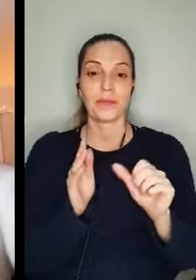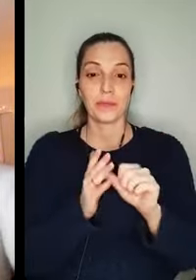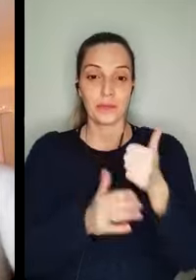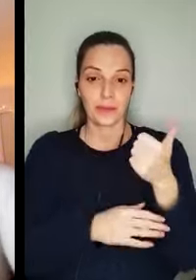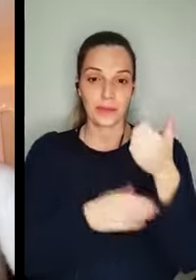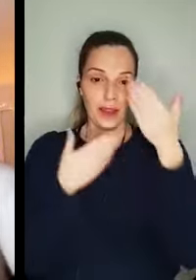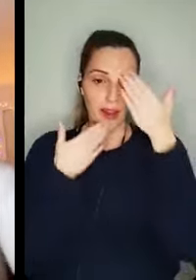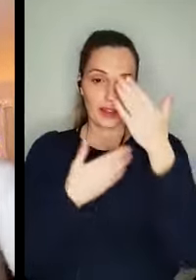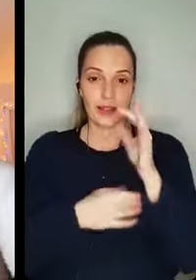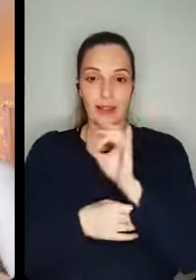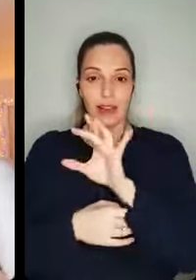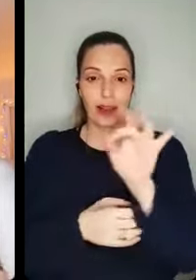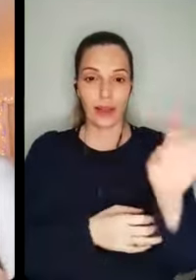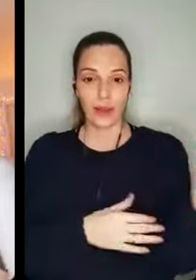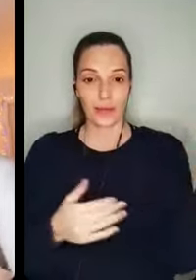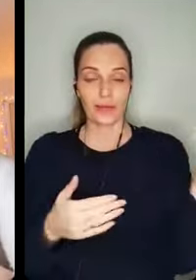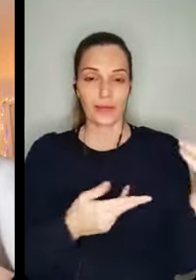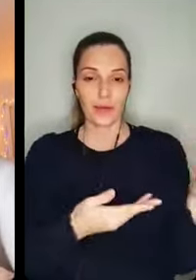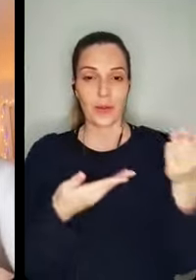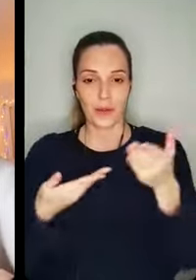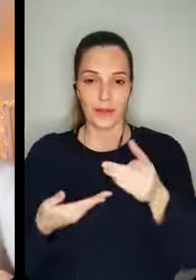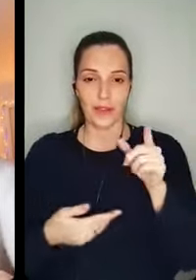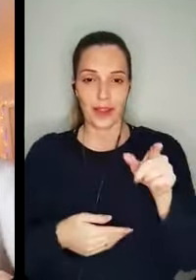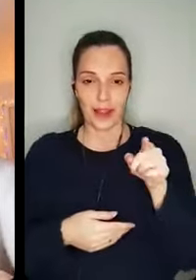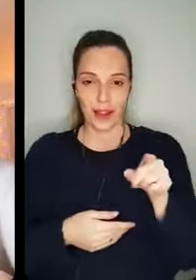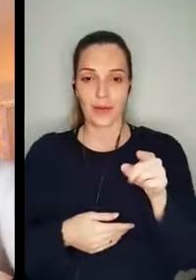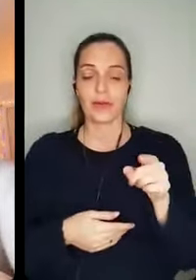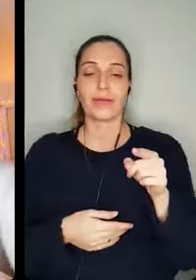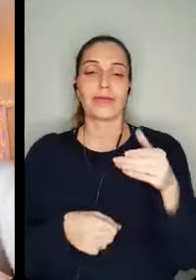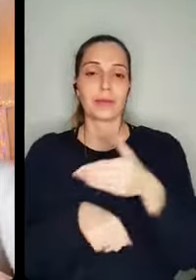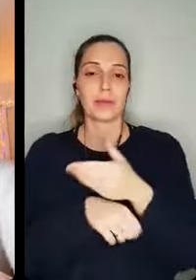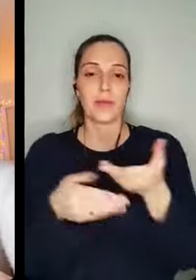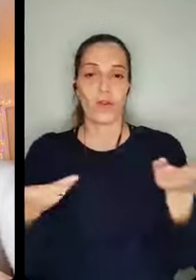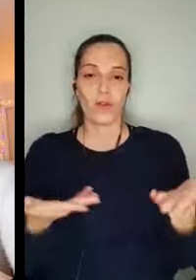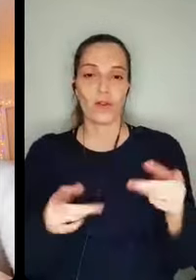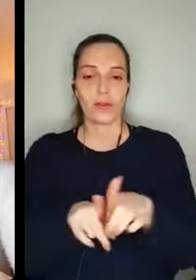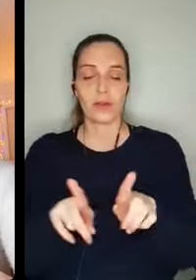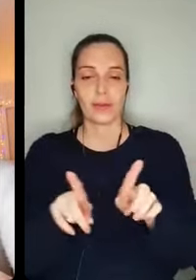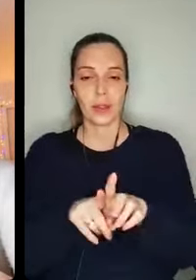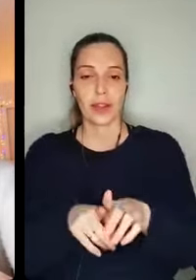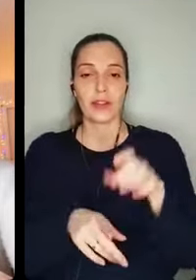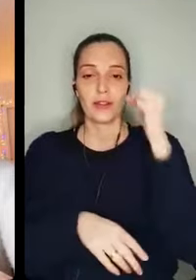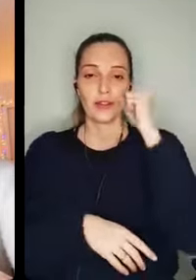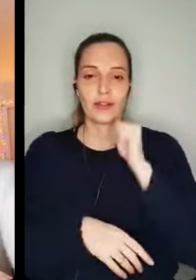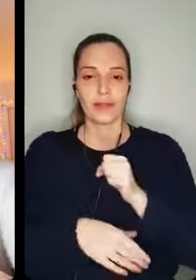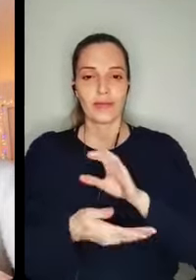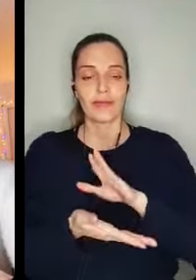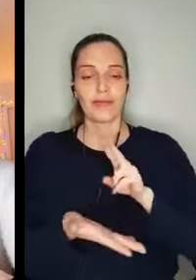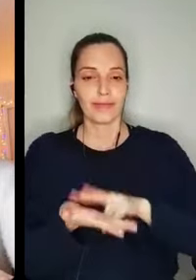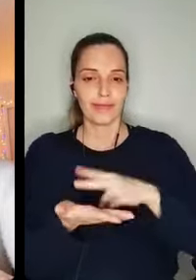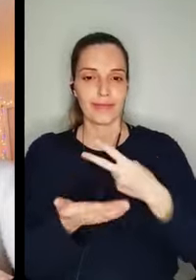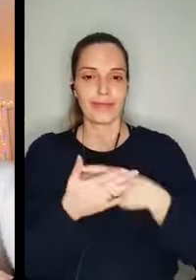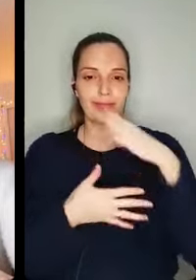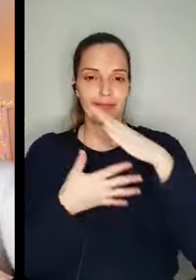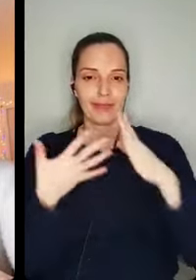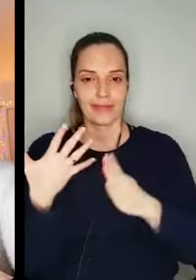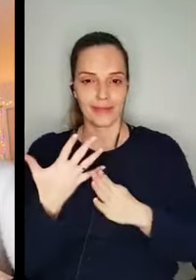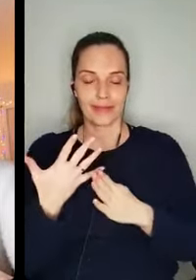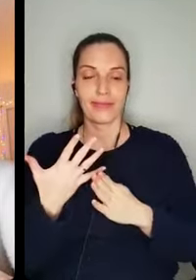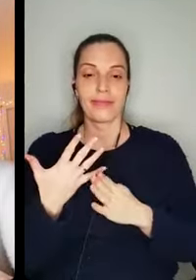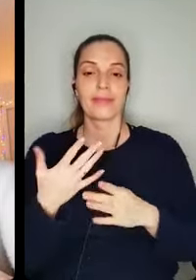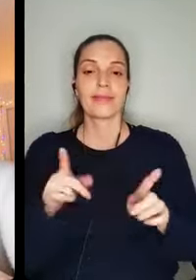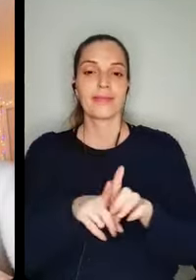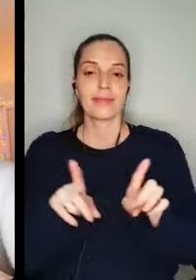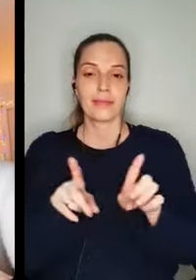com a gente. Agradecer a Shana, que é a nossa tradutora aqui, nossa intérprete de Libras. Queria dar boa noite também ao pessoal que está entrando aqui na live, participando